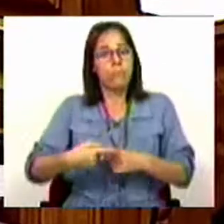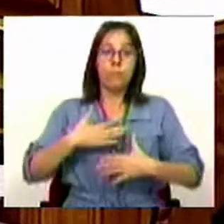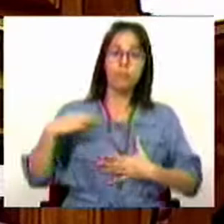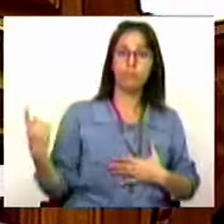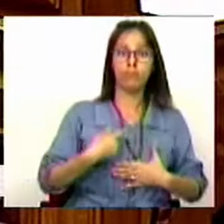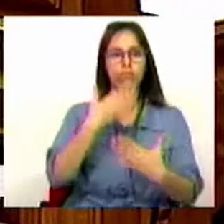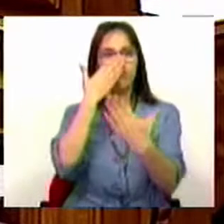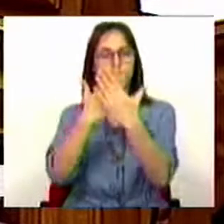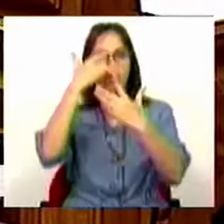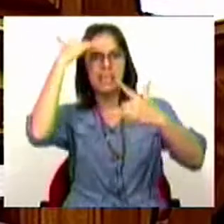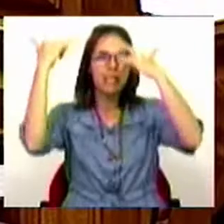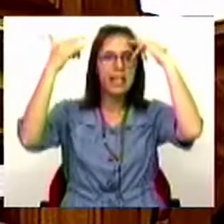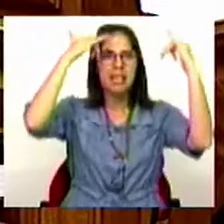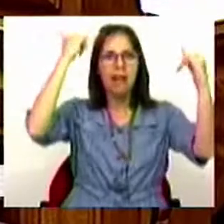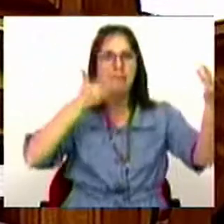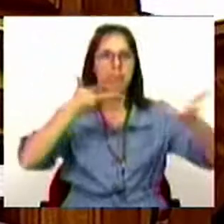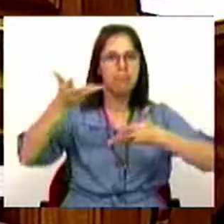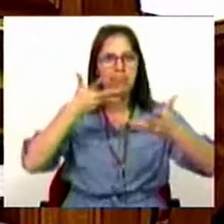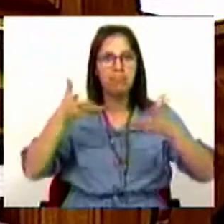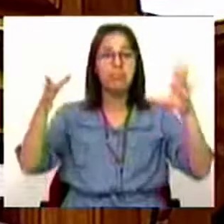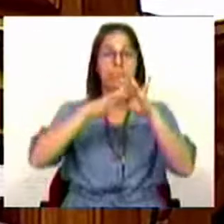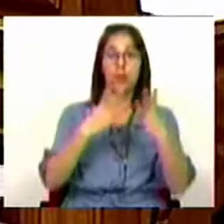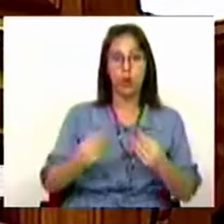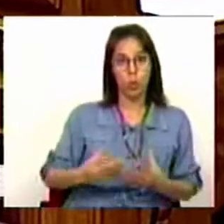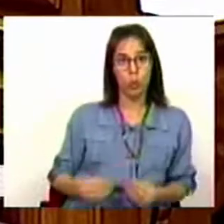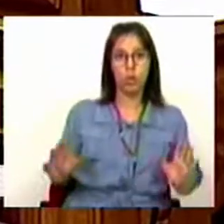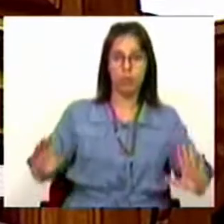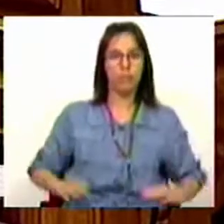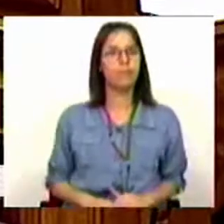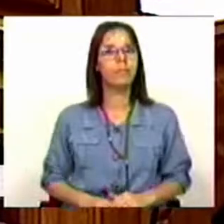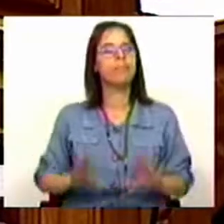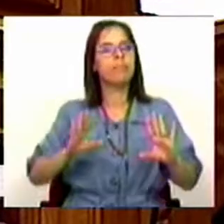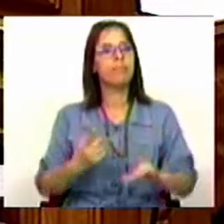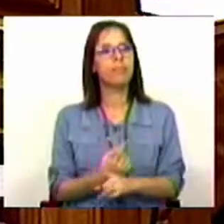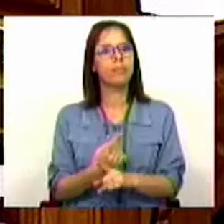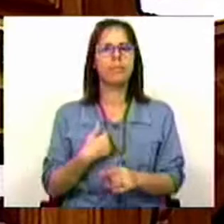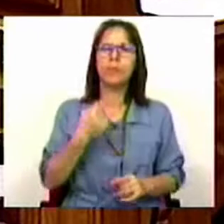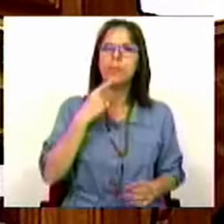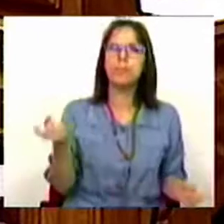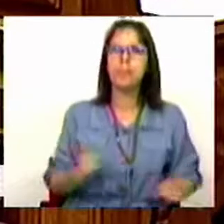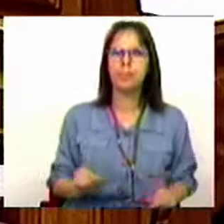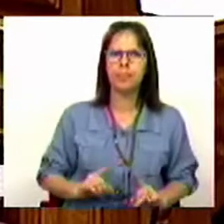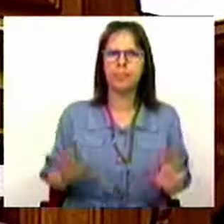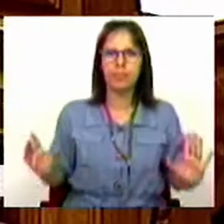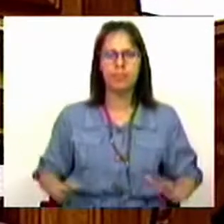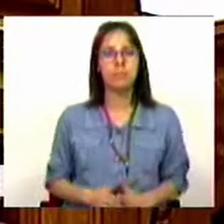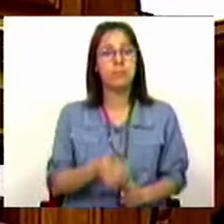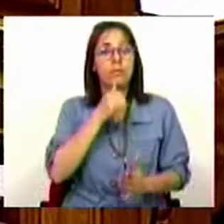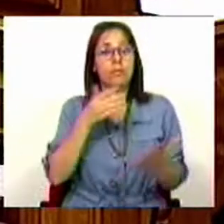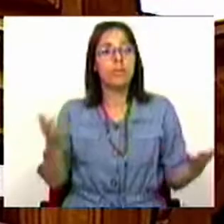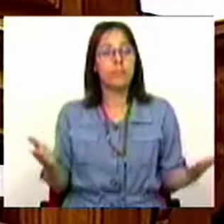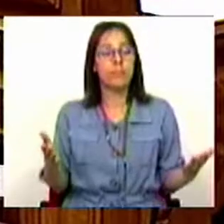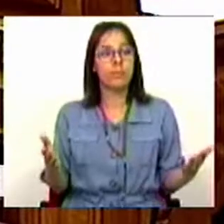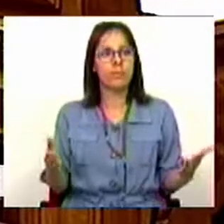o confronto de ideias, o encontrar de soluções. Coisa que não percebemos é como é que